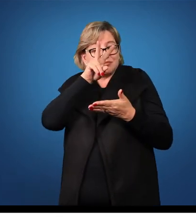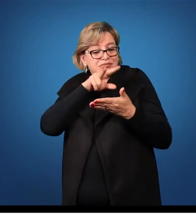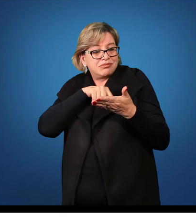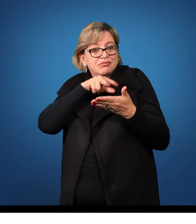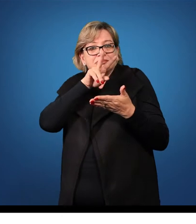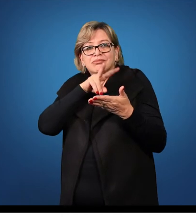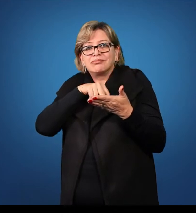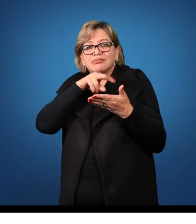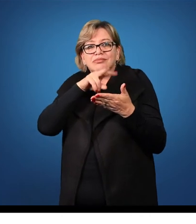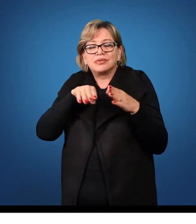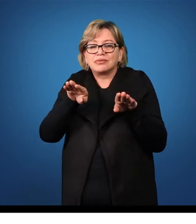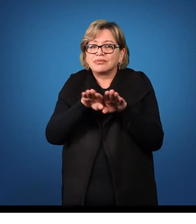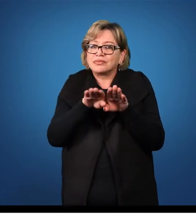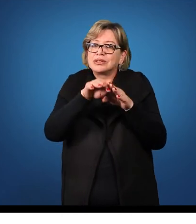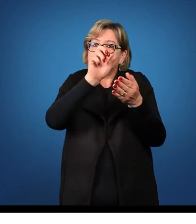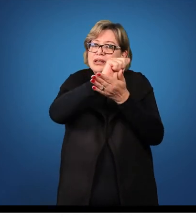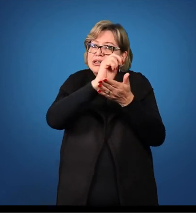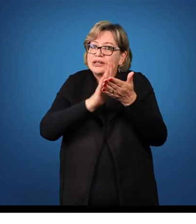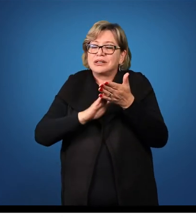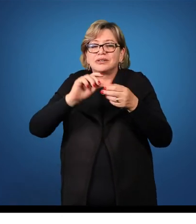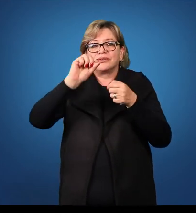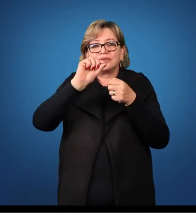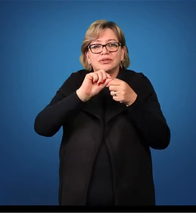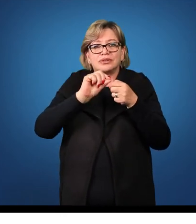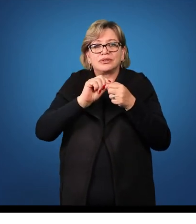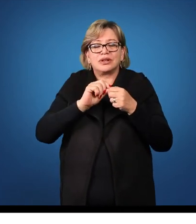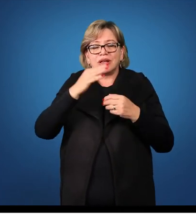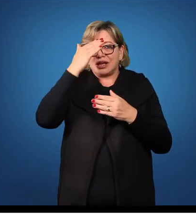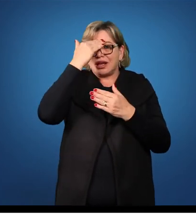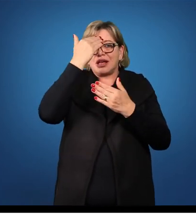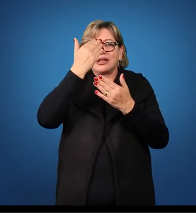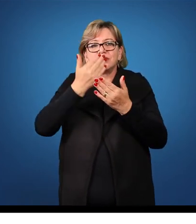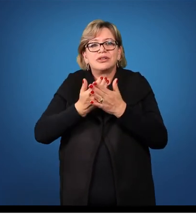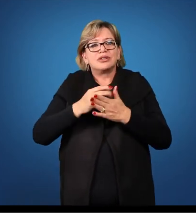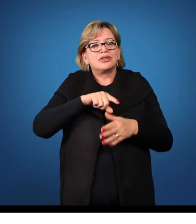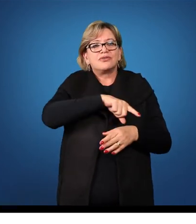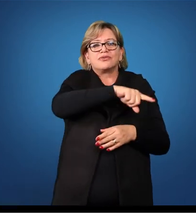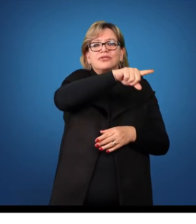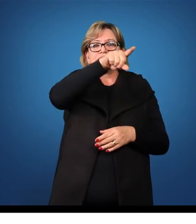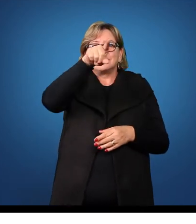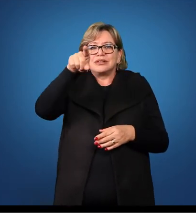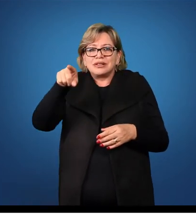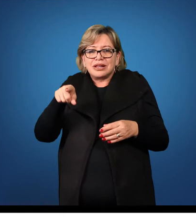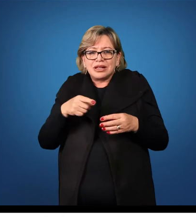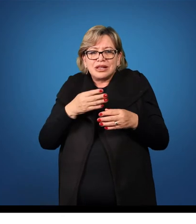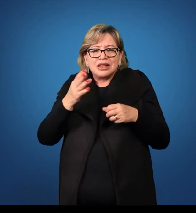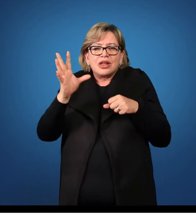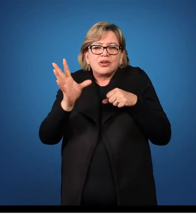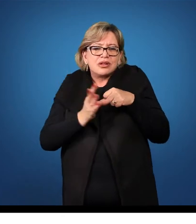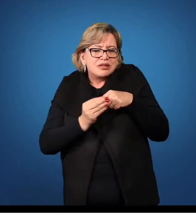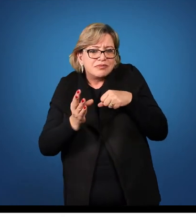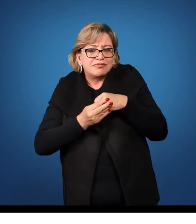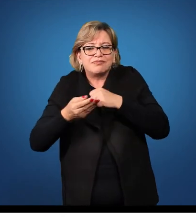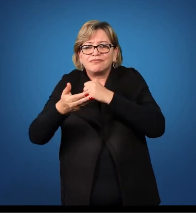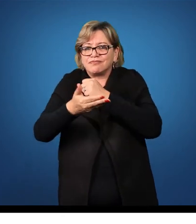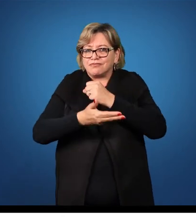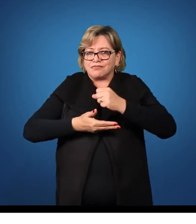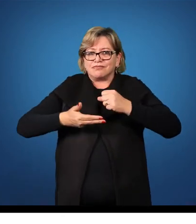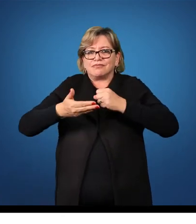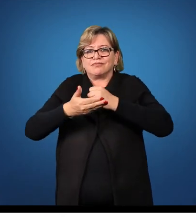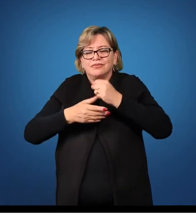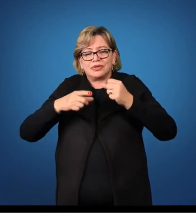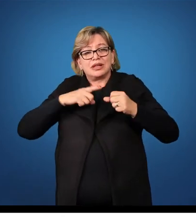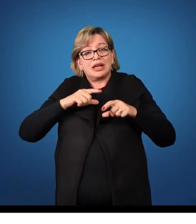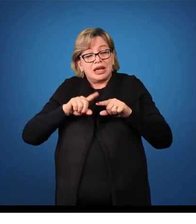e atividades realizadas acredito eu que você terá uma noção bem básica e bem